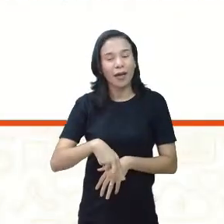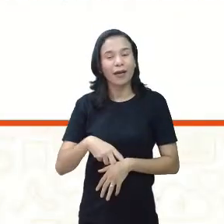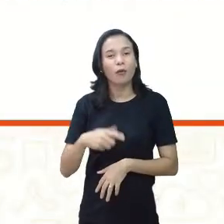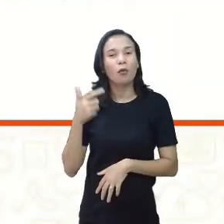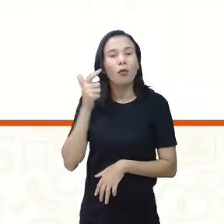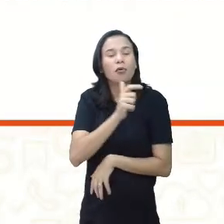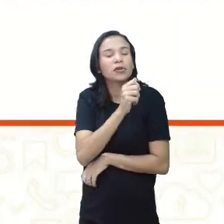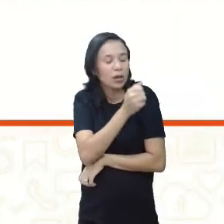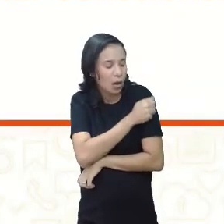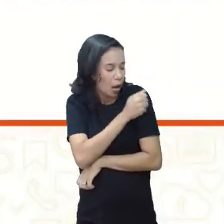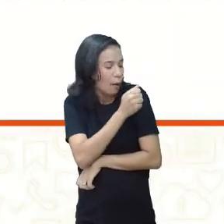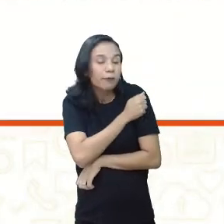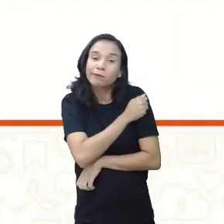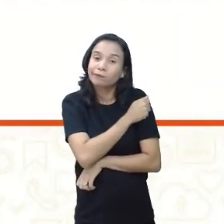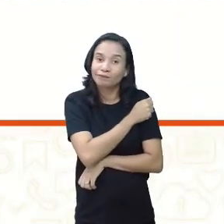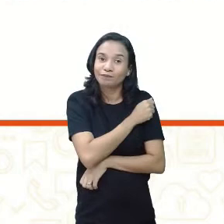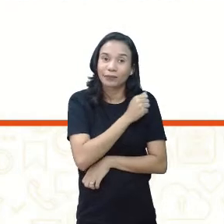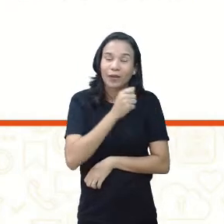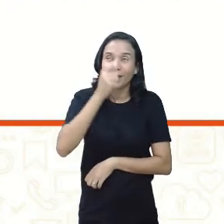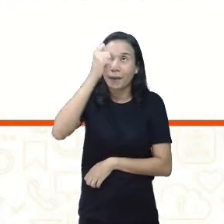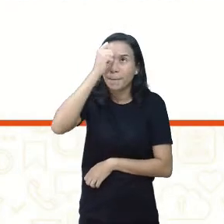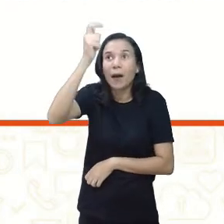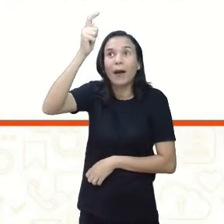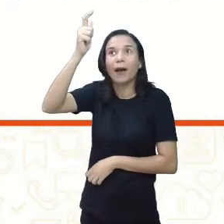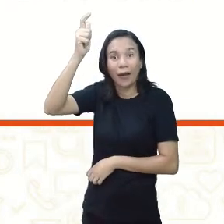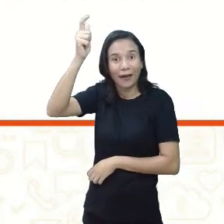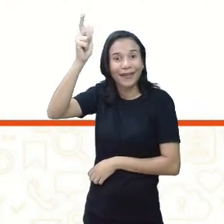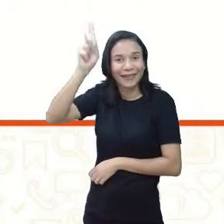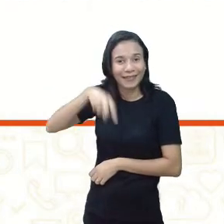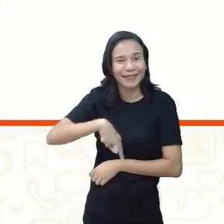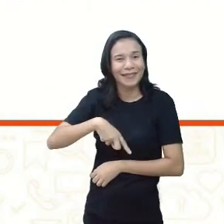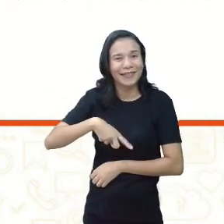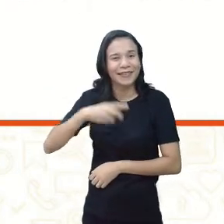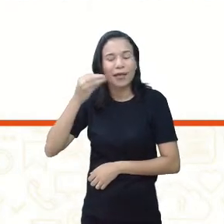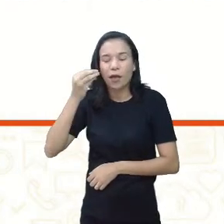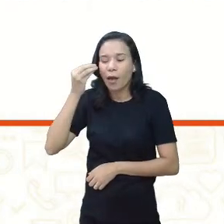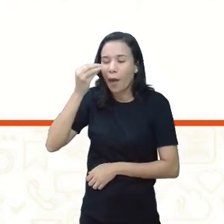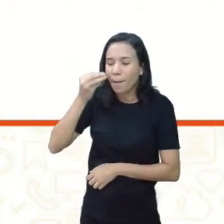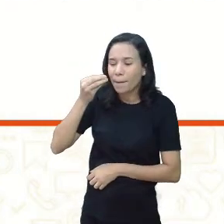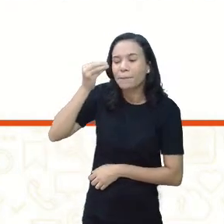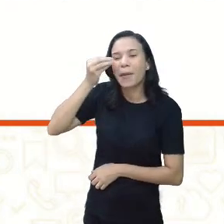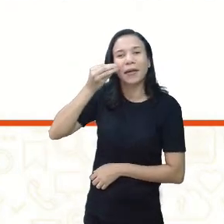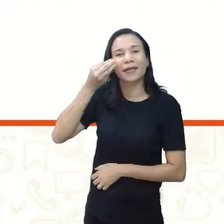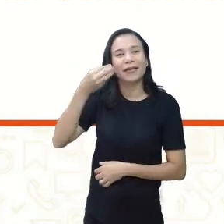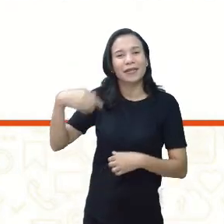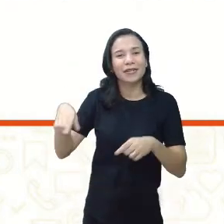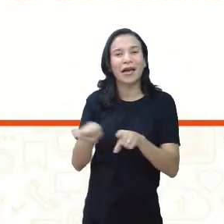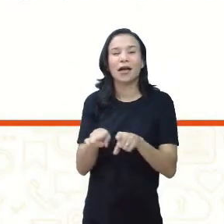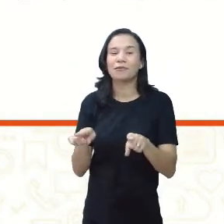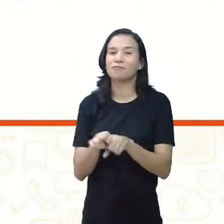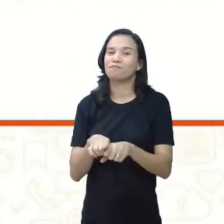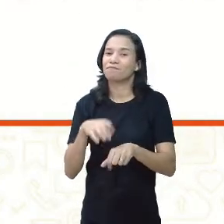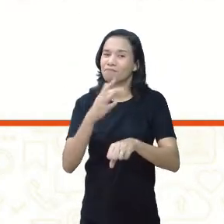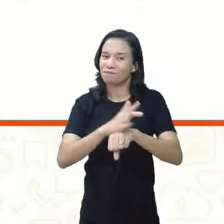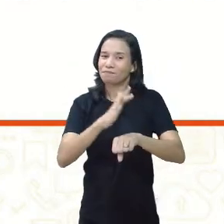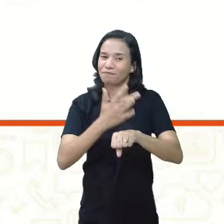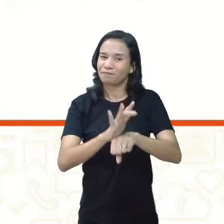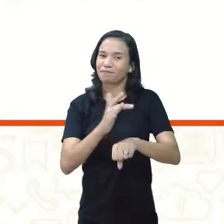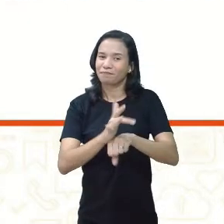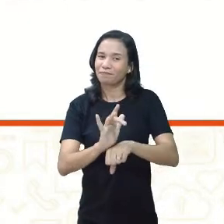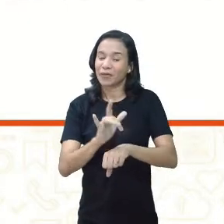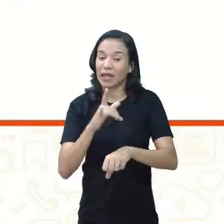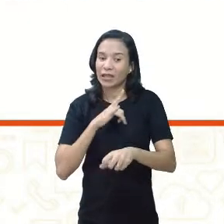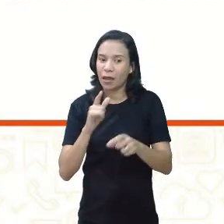que o estudante tem de inventar, né? De experimentar e de experienciar, né?